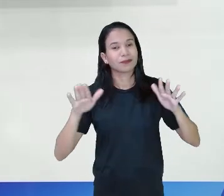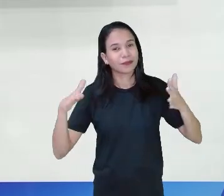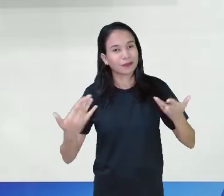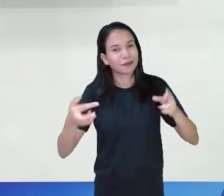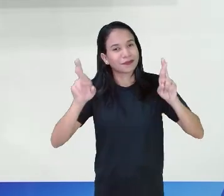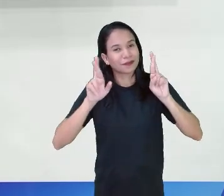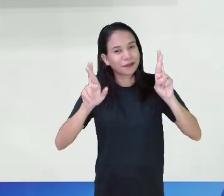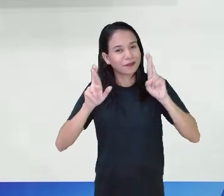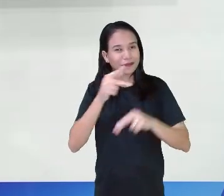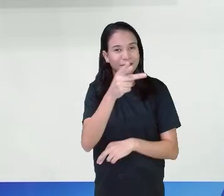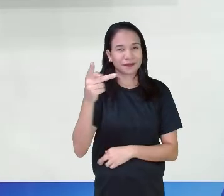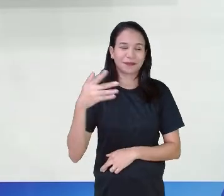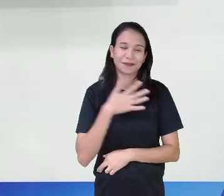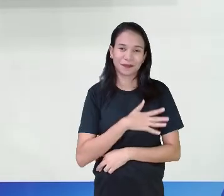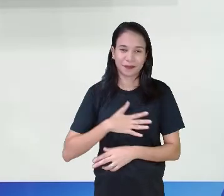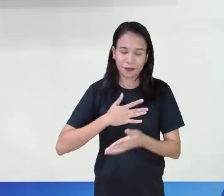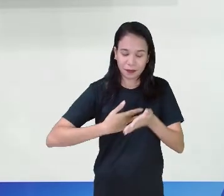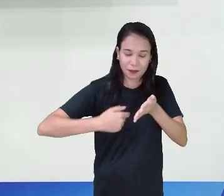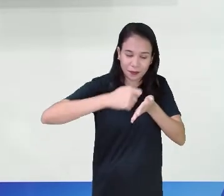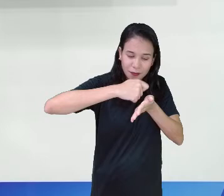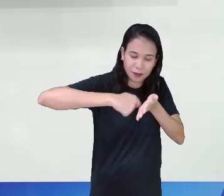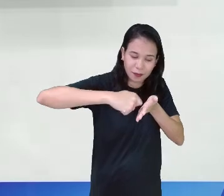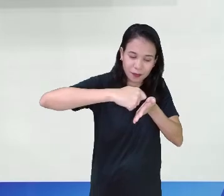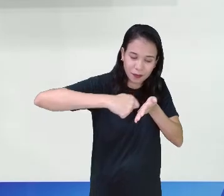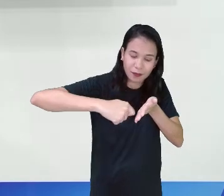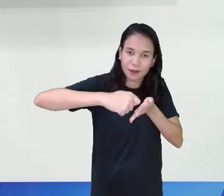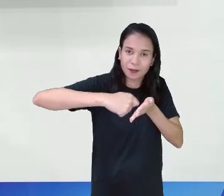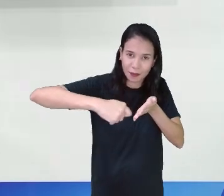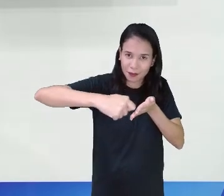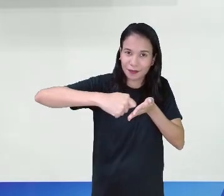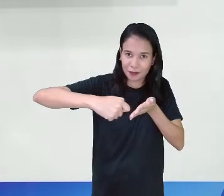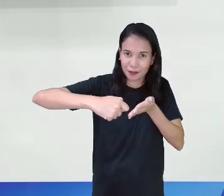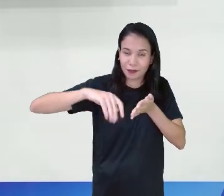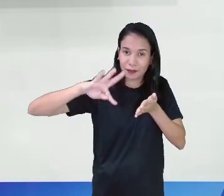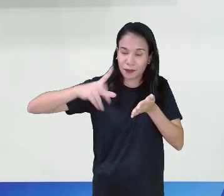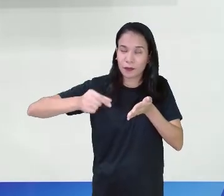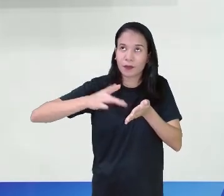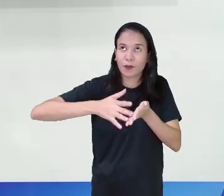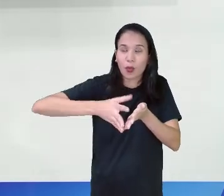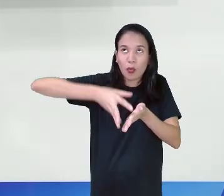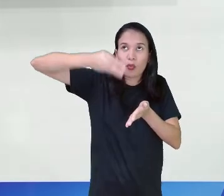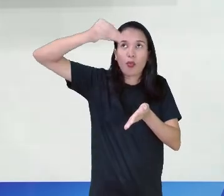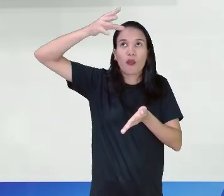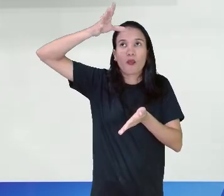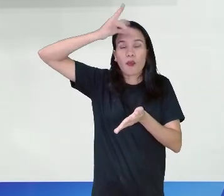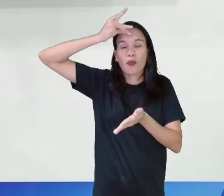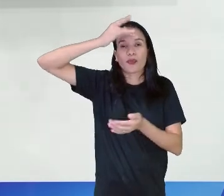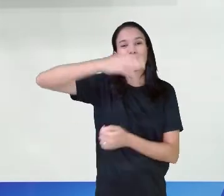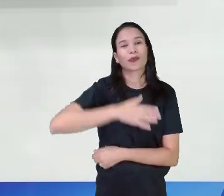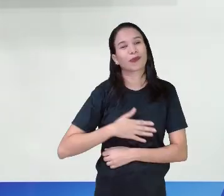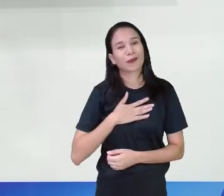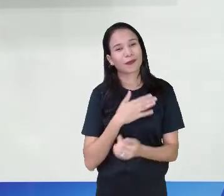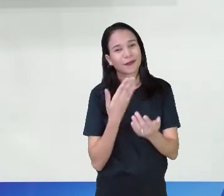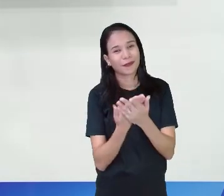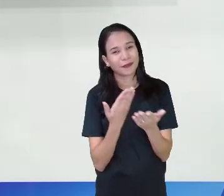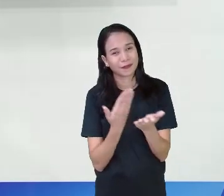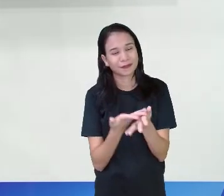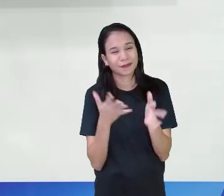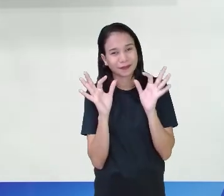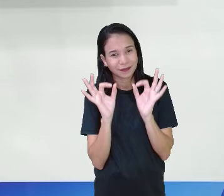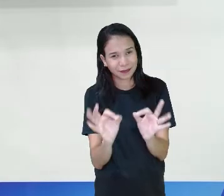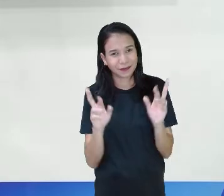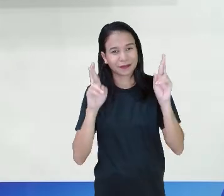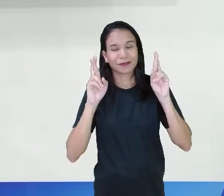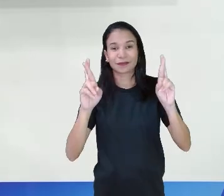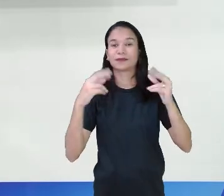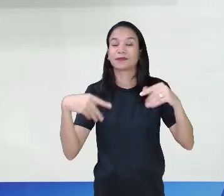eu espero que vocês tenham anotado, eu espero que vocês tenham fixado o conteúdo, gostado da aula, não é? Eu